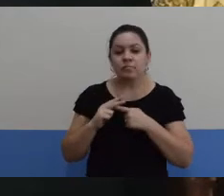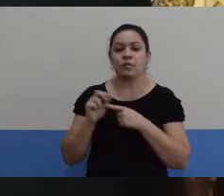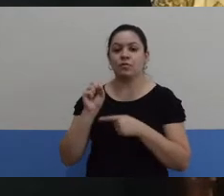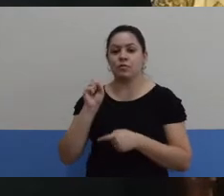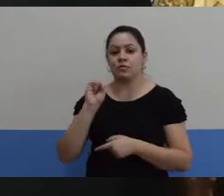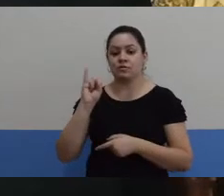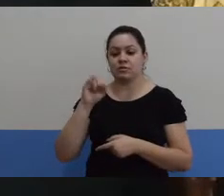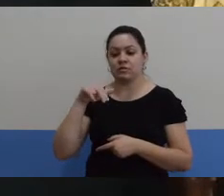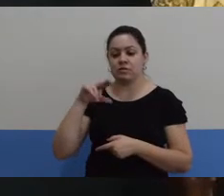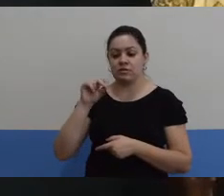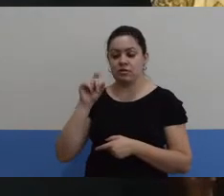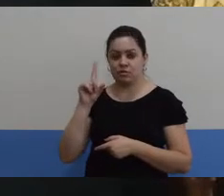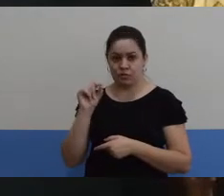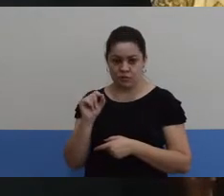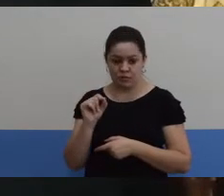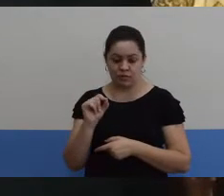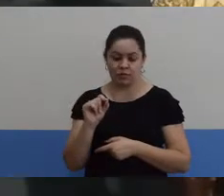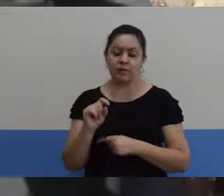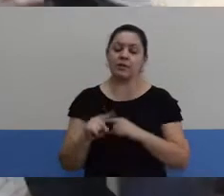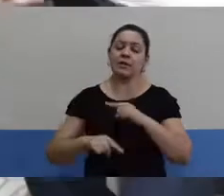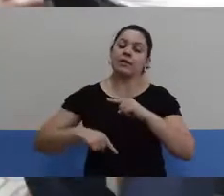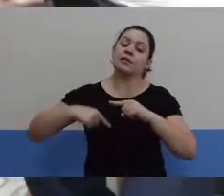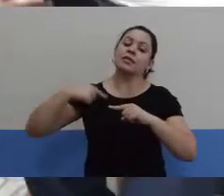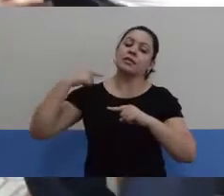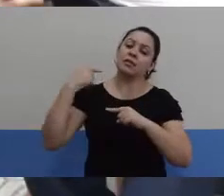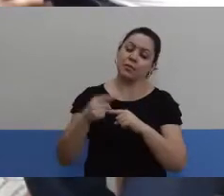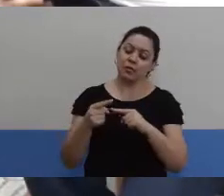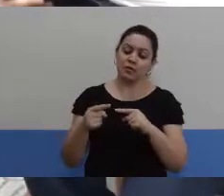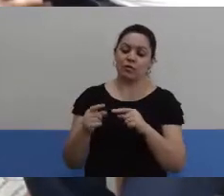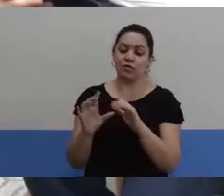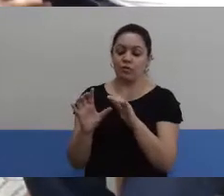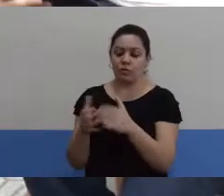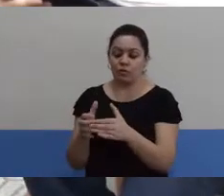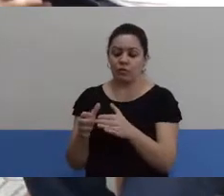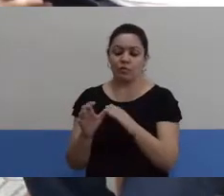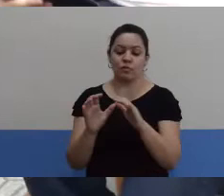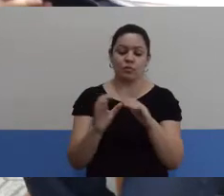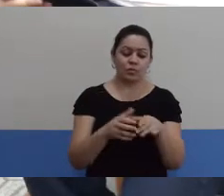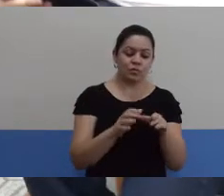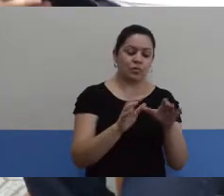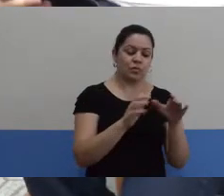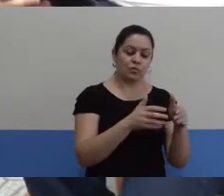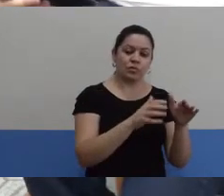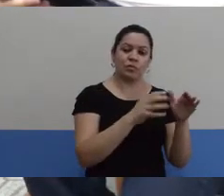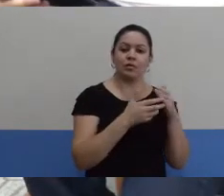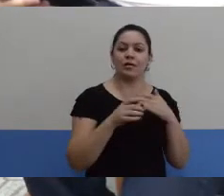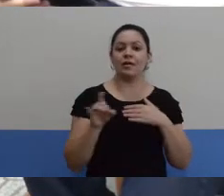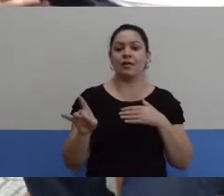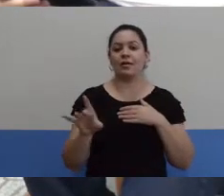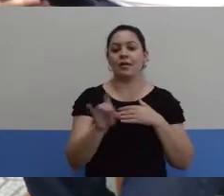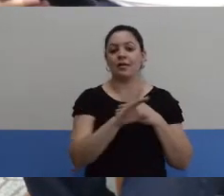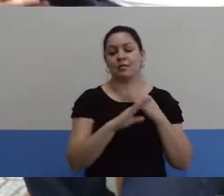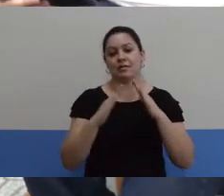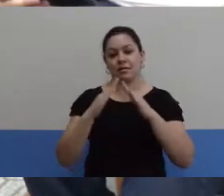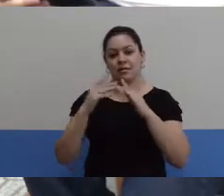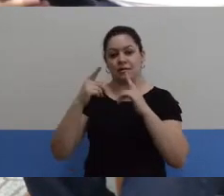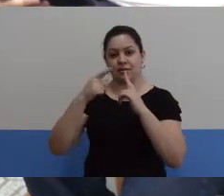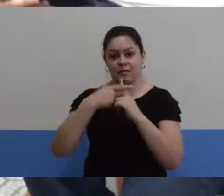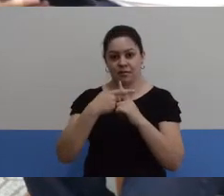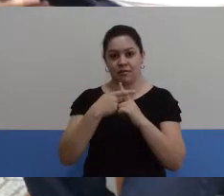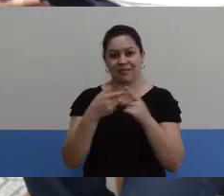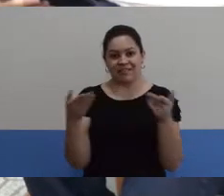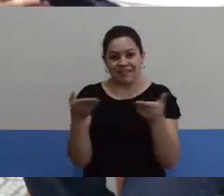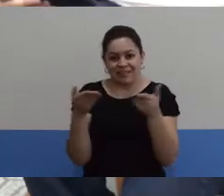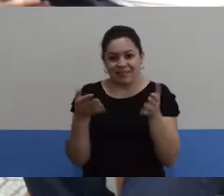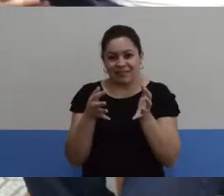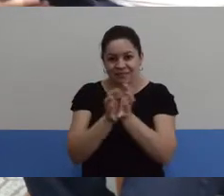a formação das comissões paroquiais, né, para trabalhar, que são essas comissões que estão conosco hoje